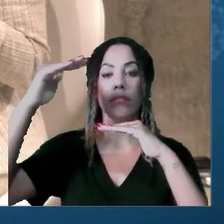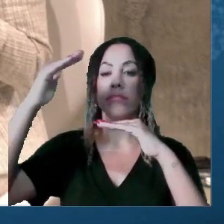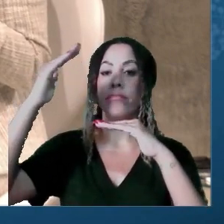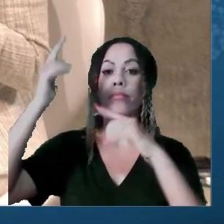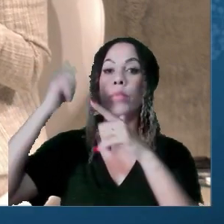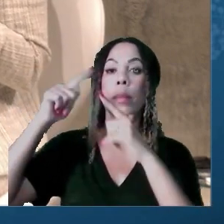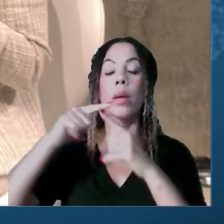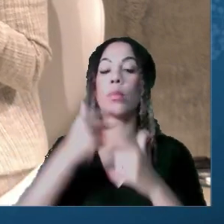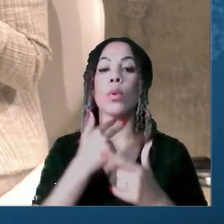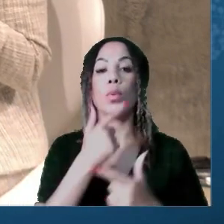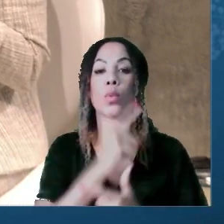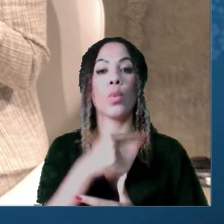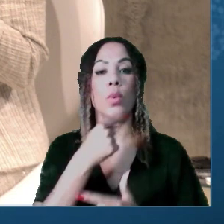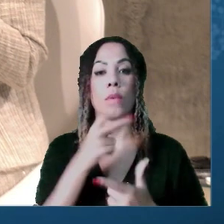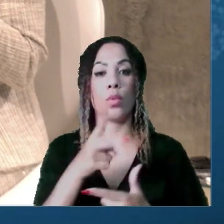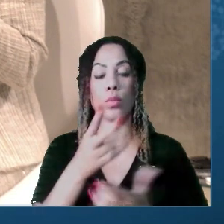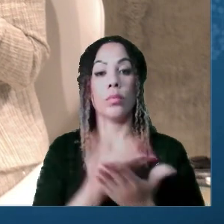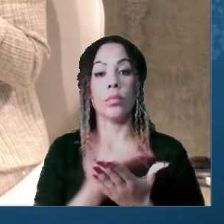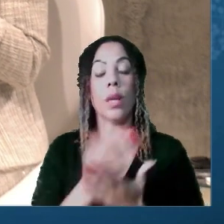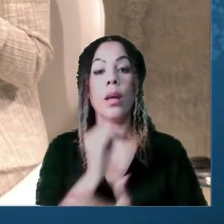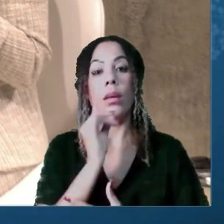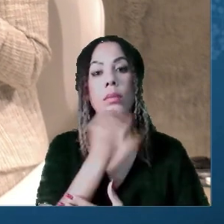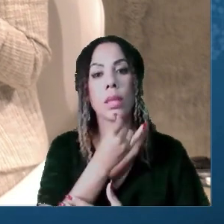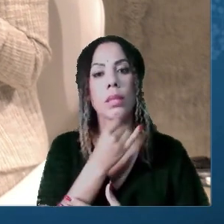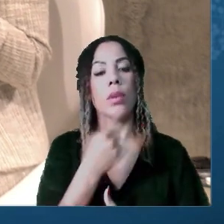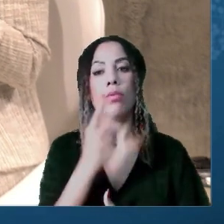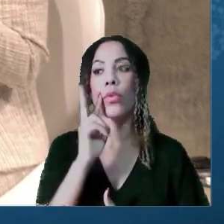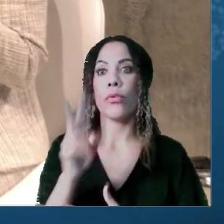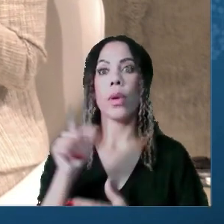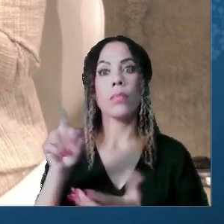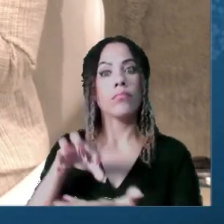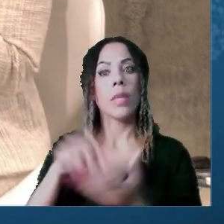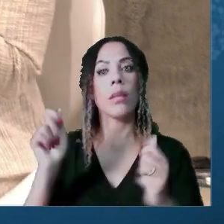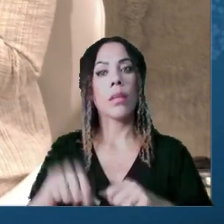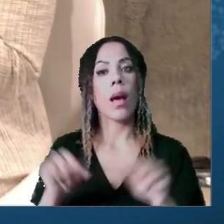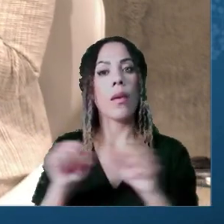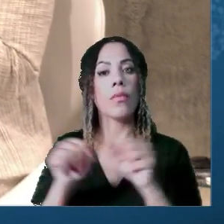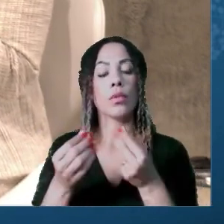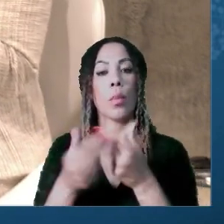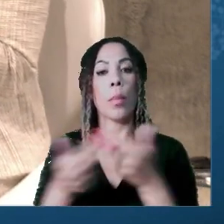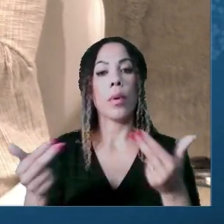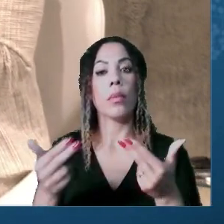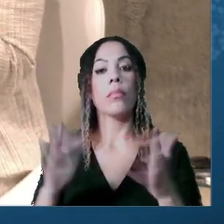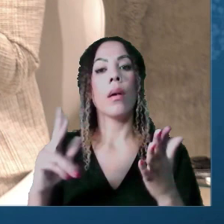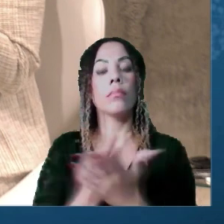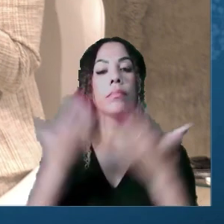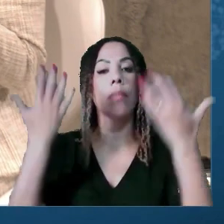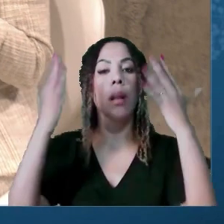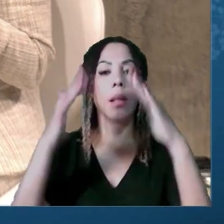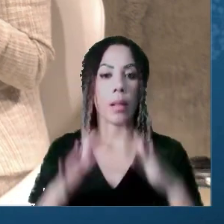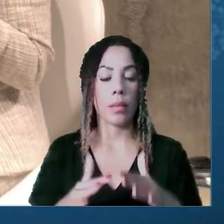é triste a gente ver um centro que pode produzir muito, tendo chegado nesse estado. Então, eu acho que